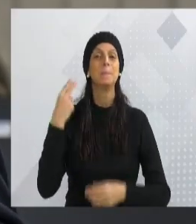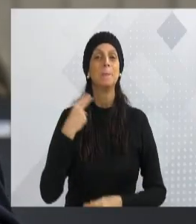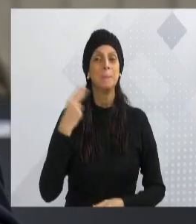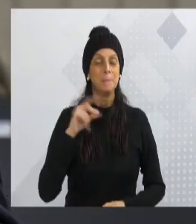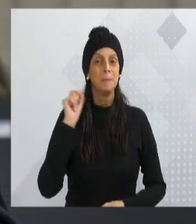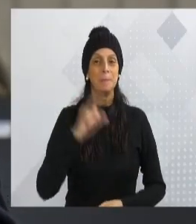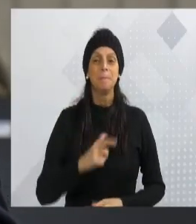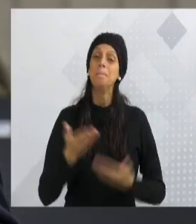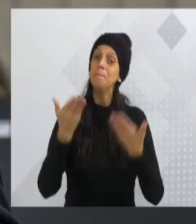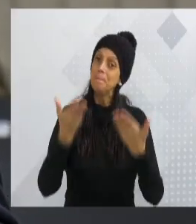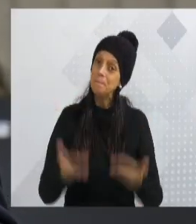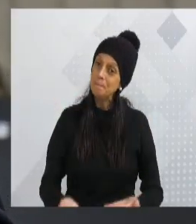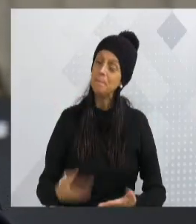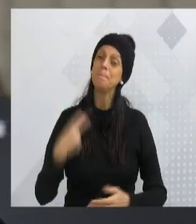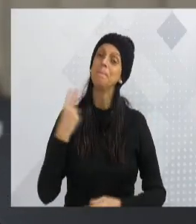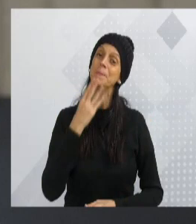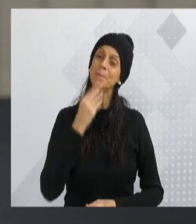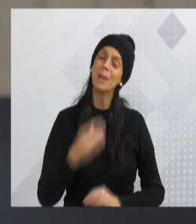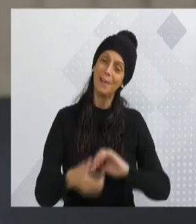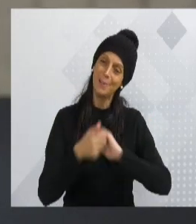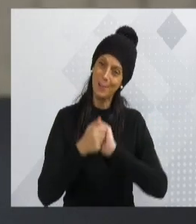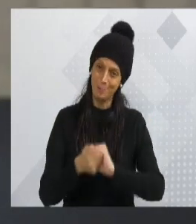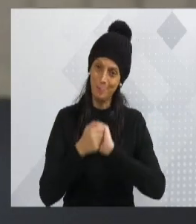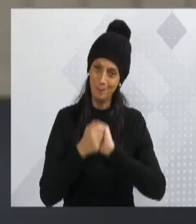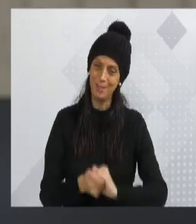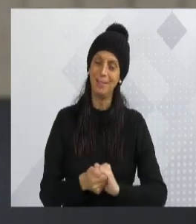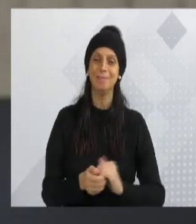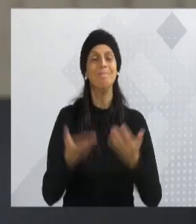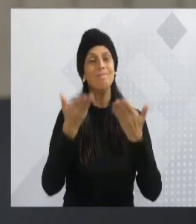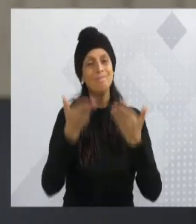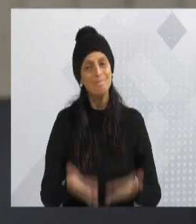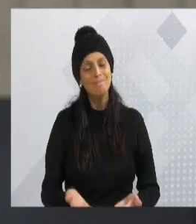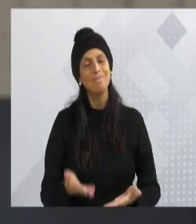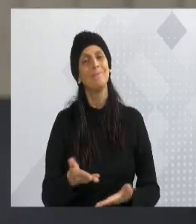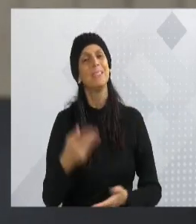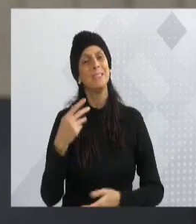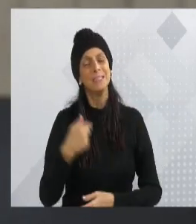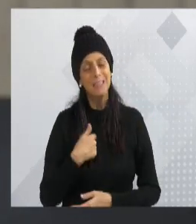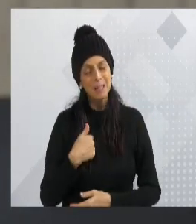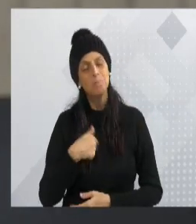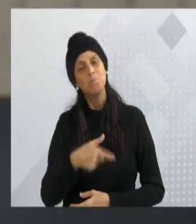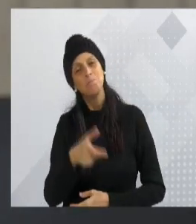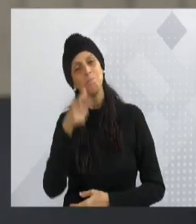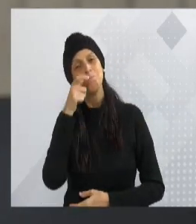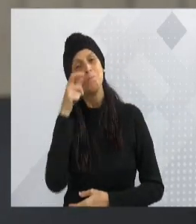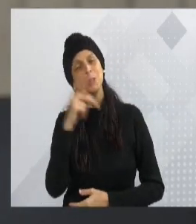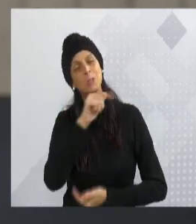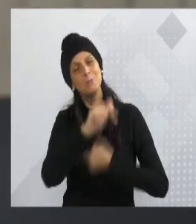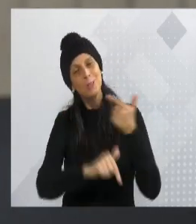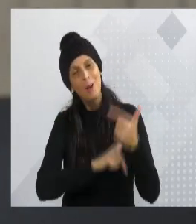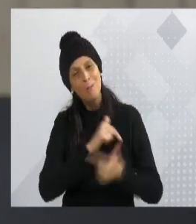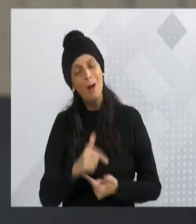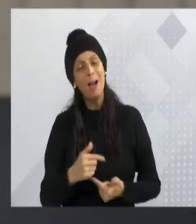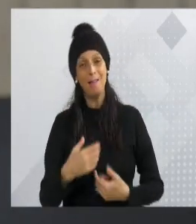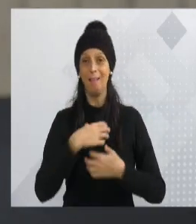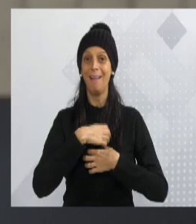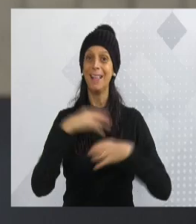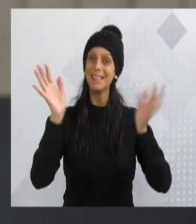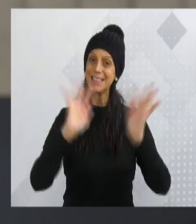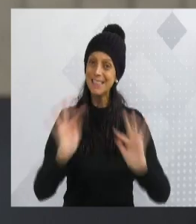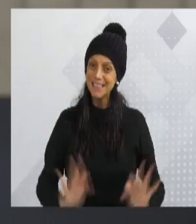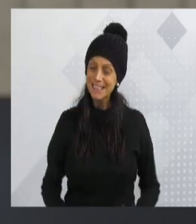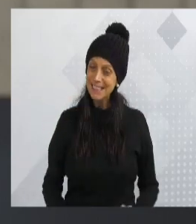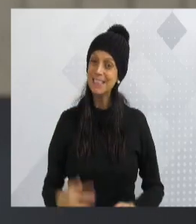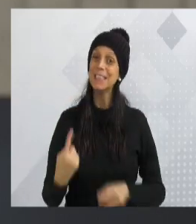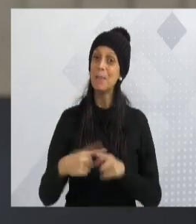quero lhe parabenizar vossa excelência tem acompanhado o seu trabalho mais feliz ainda por